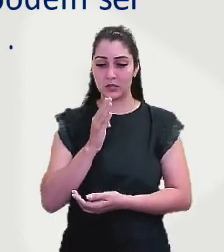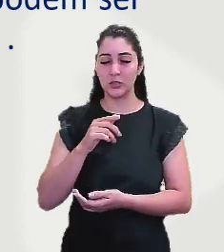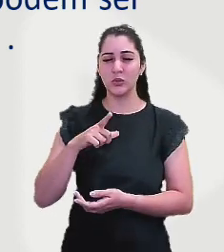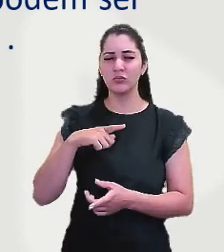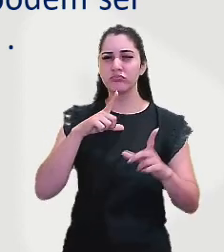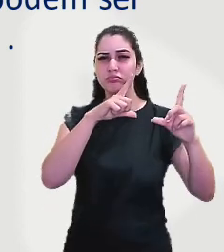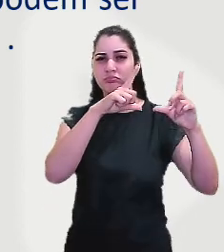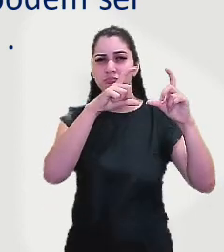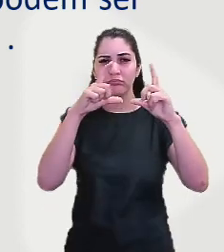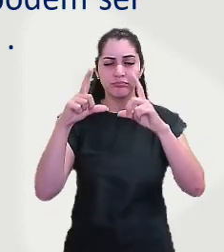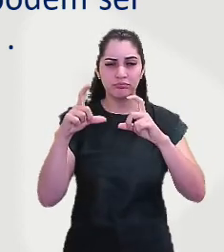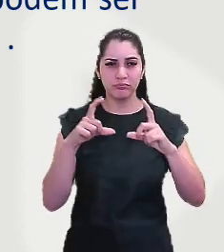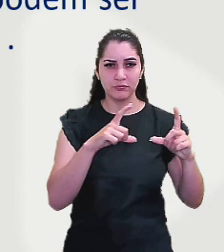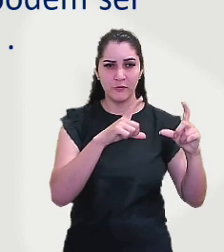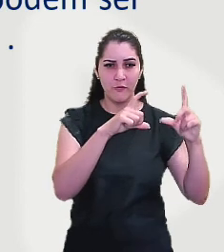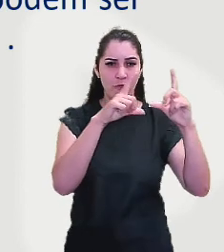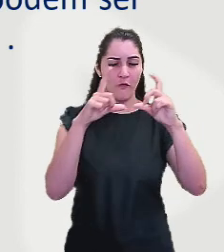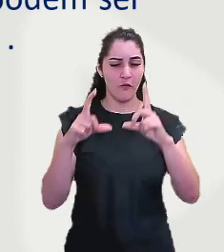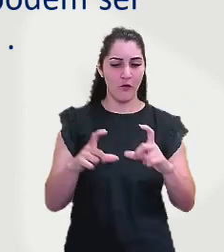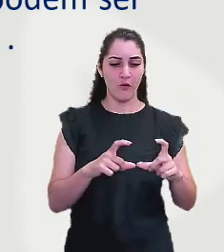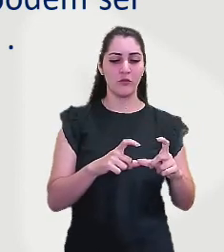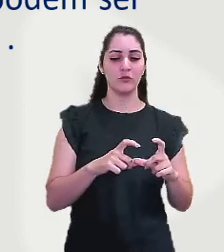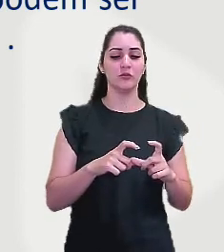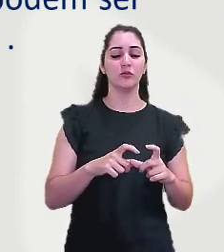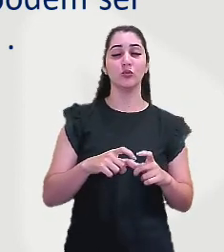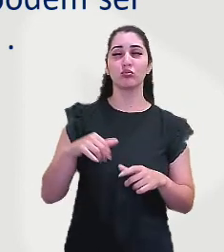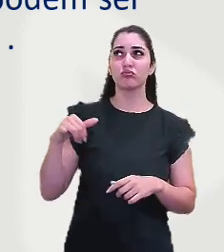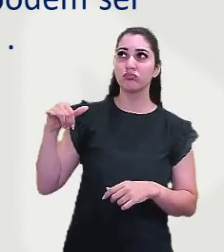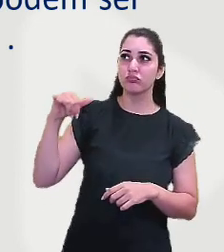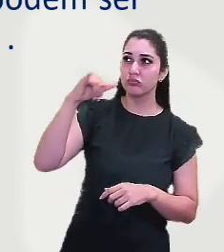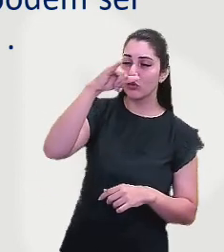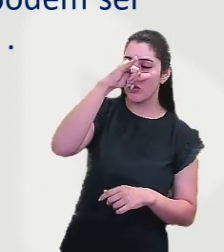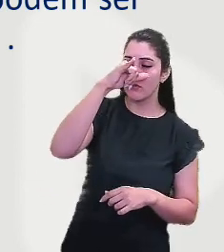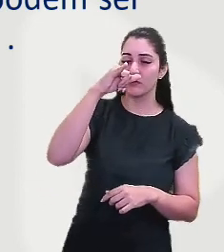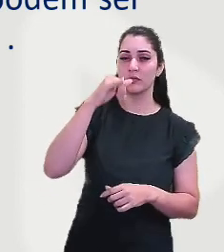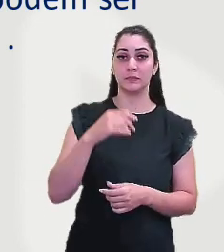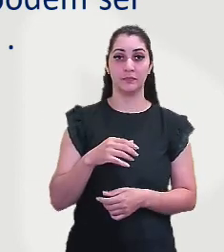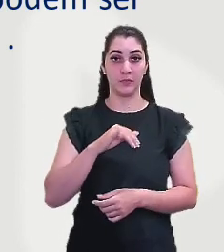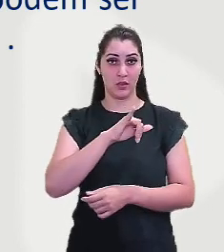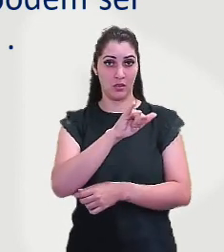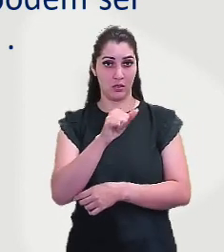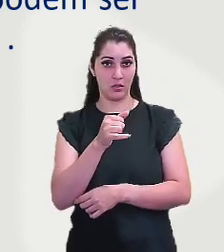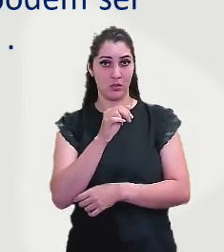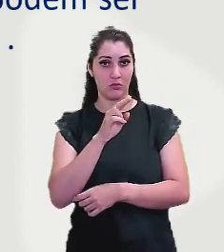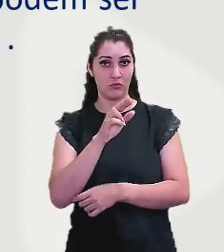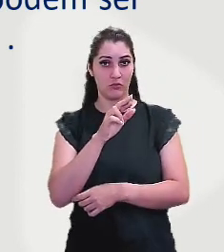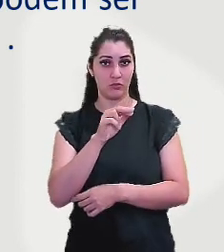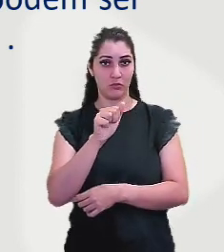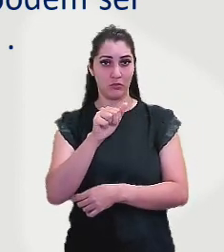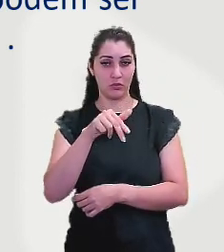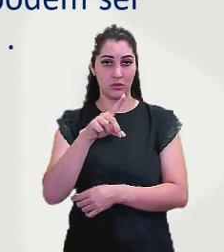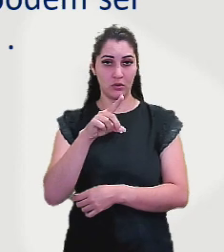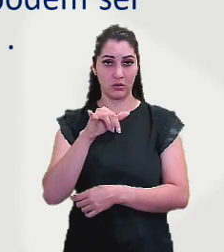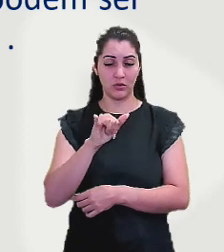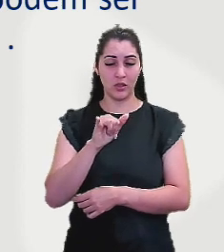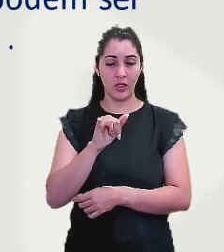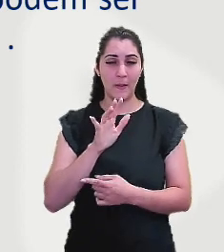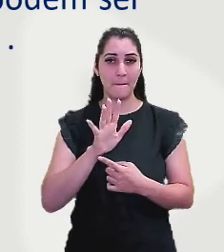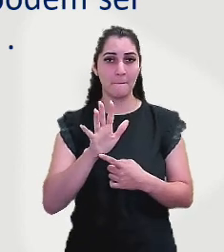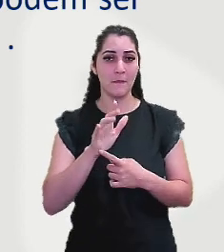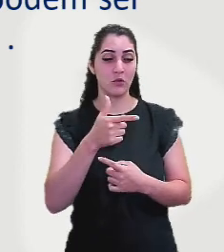através de um sofisticado radar acoplado em um avião. E Jurandir Ross estabelece 28 unidades de relevo, que podem